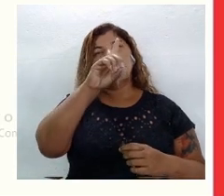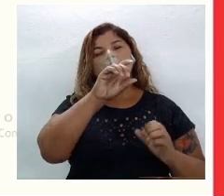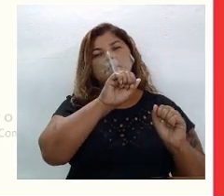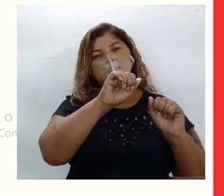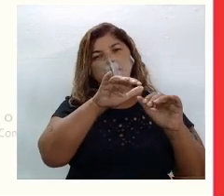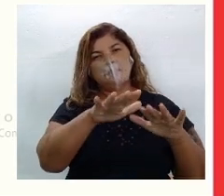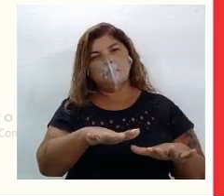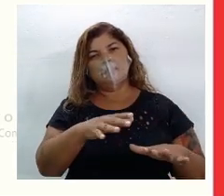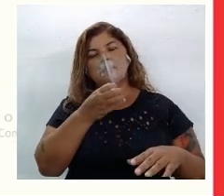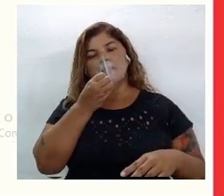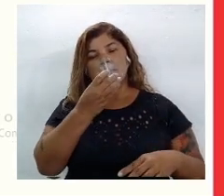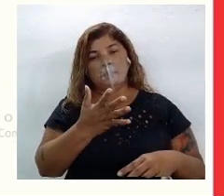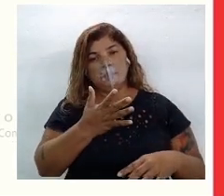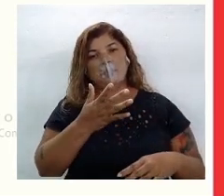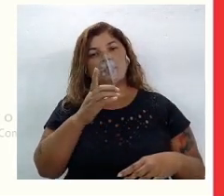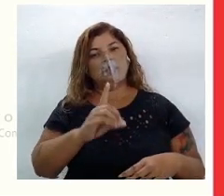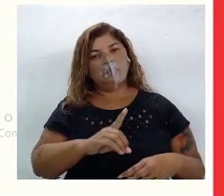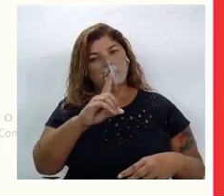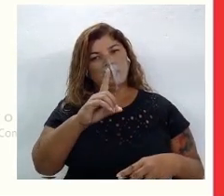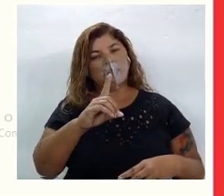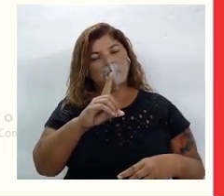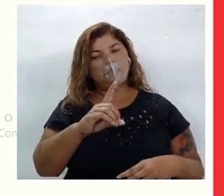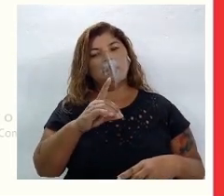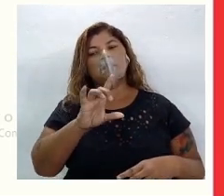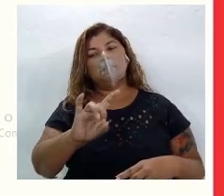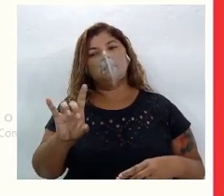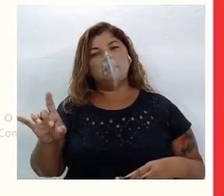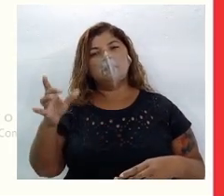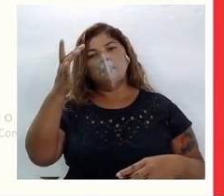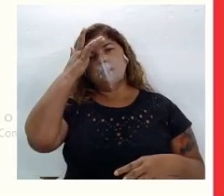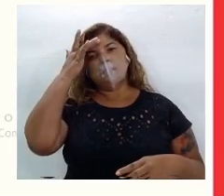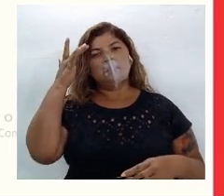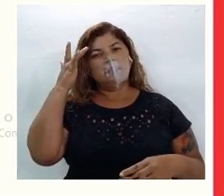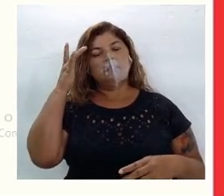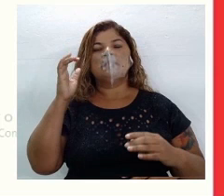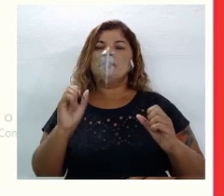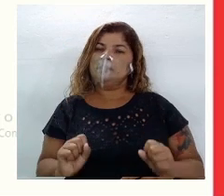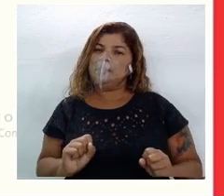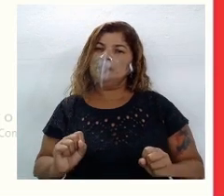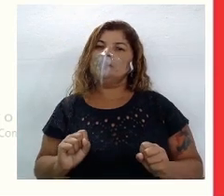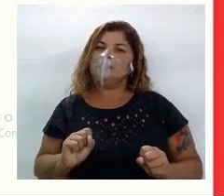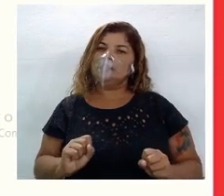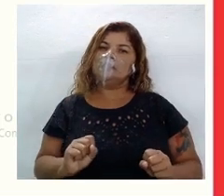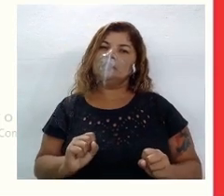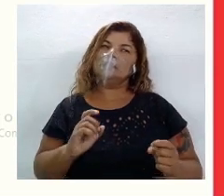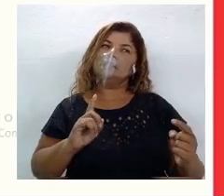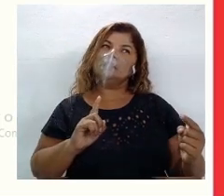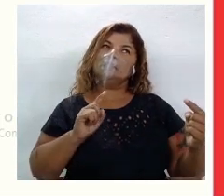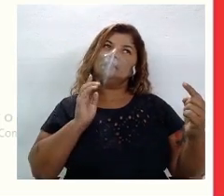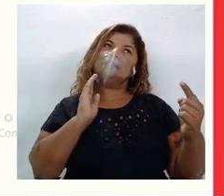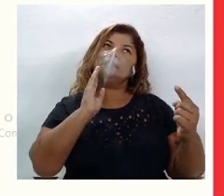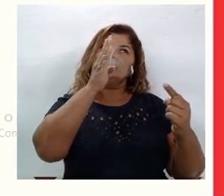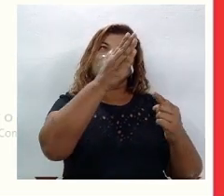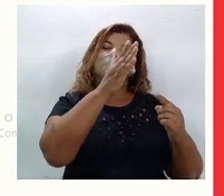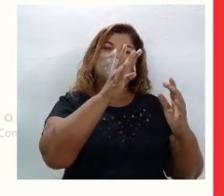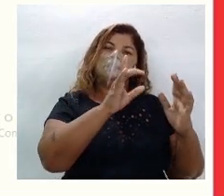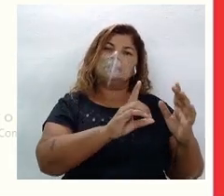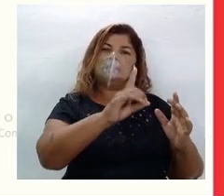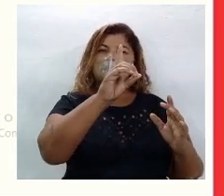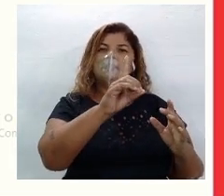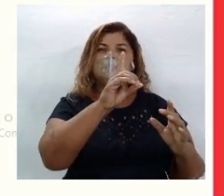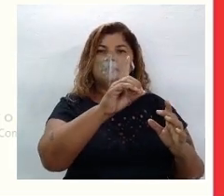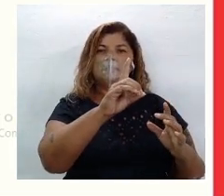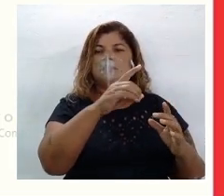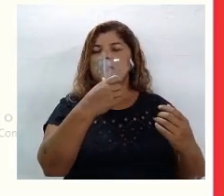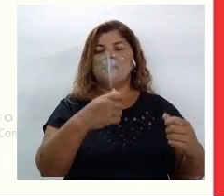graça e bondade de Deus. E para isso, cada pessoa pode se relacionar diretamente com o seu